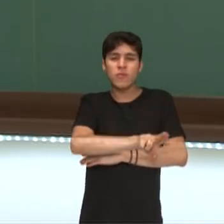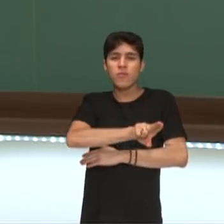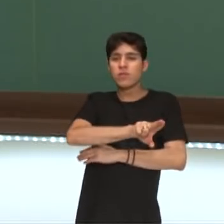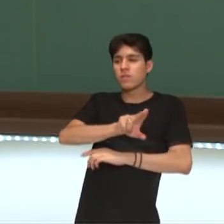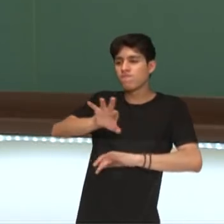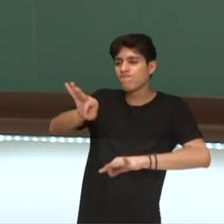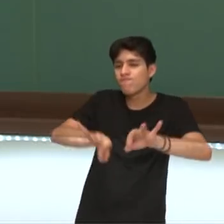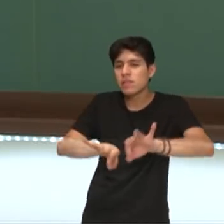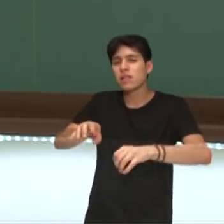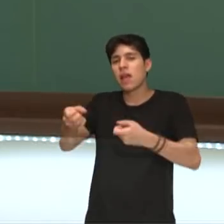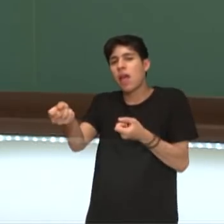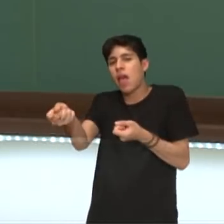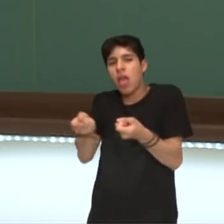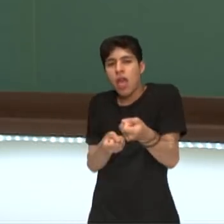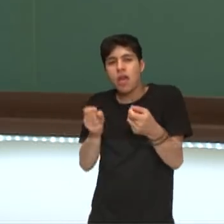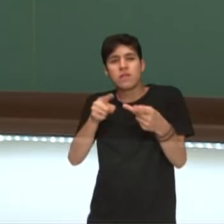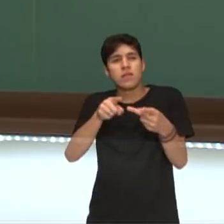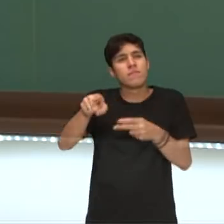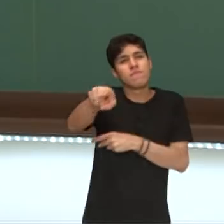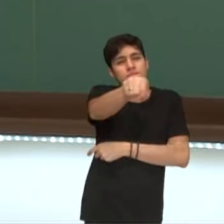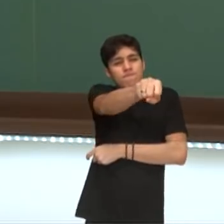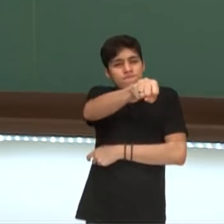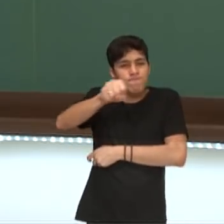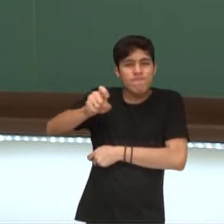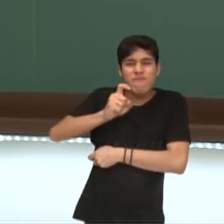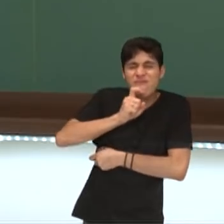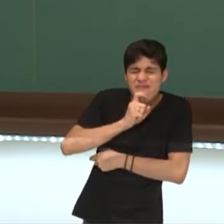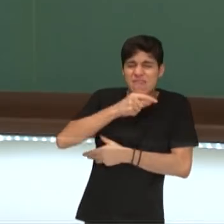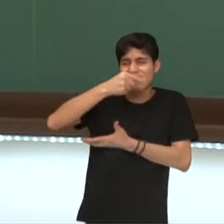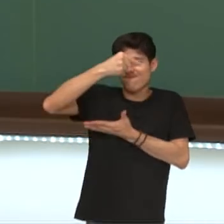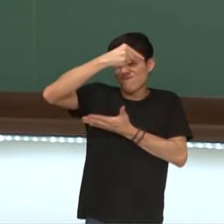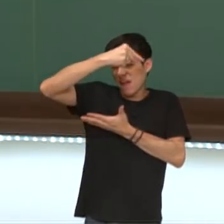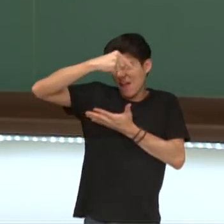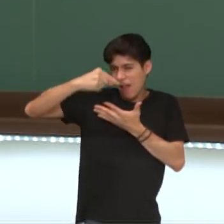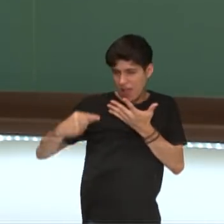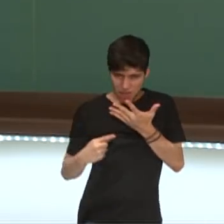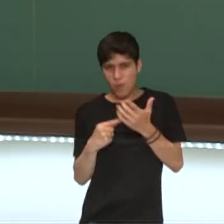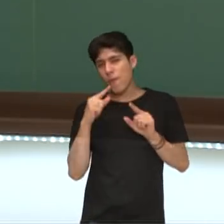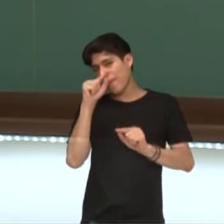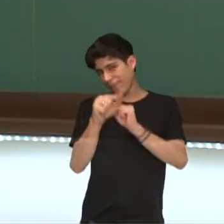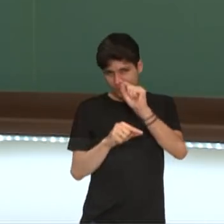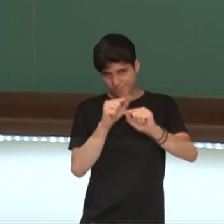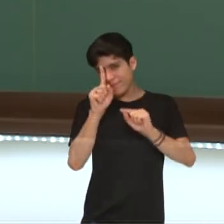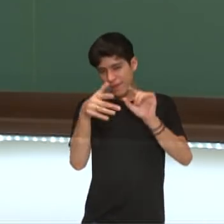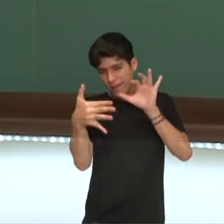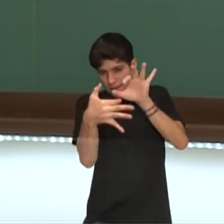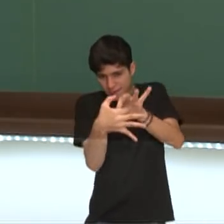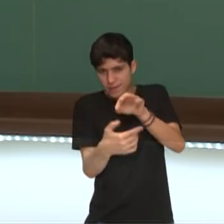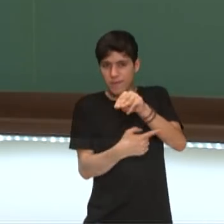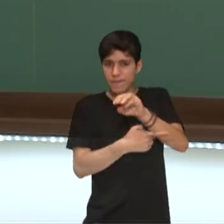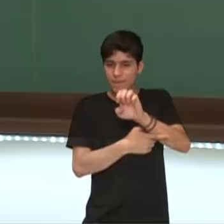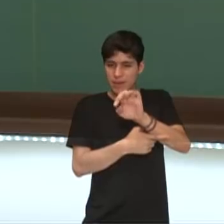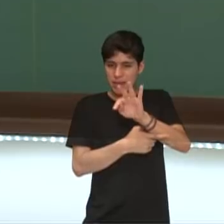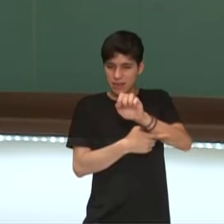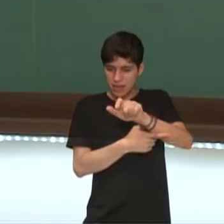aí de automóveis, de refrigeradores, de vários elementos, né, que são feitos por ligações